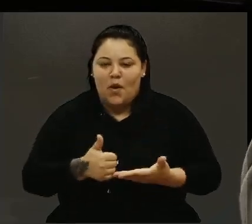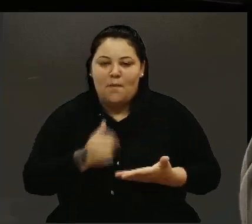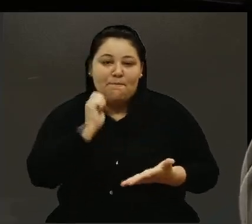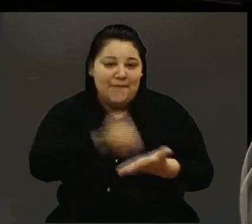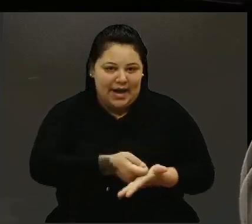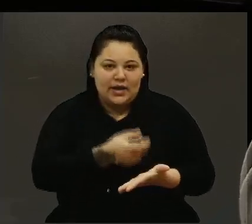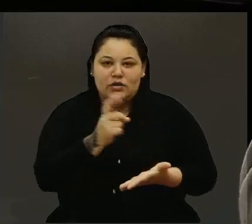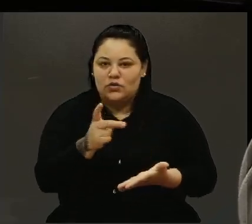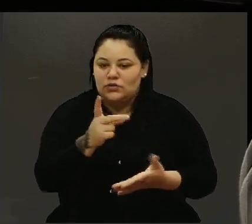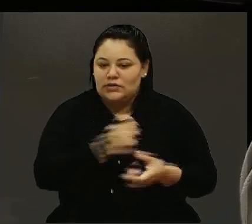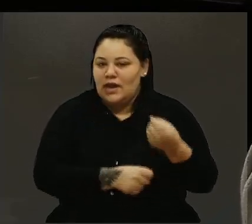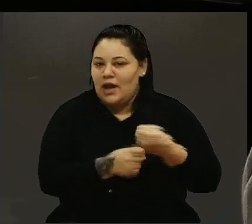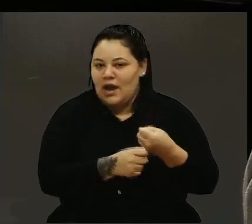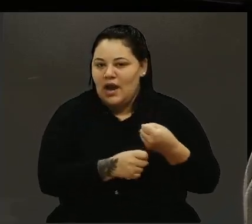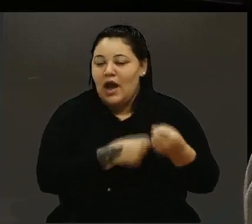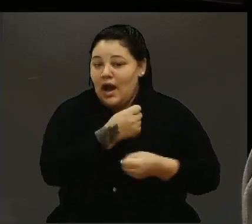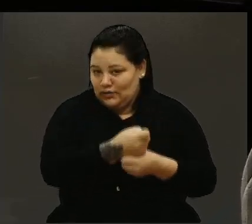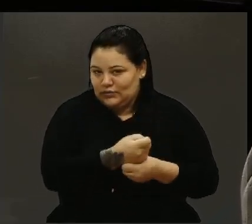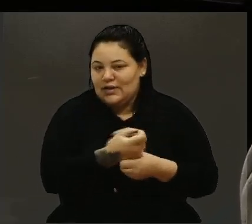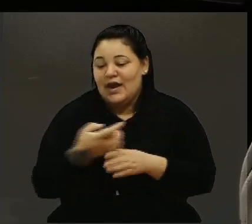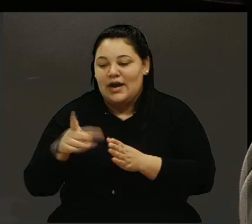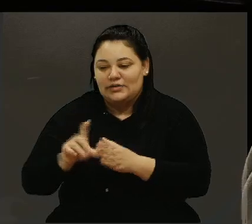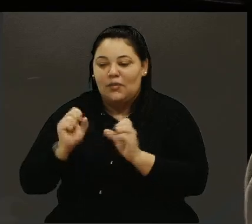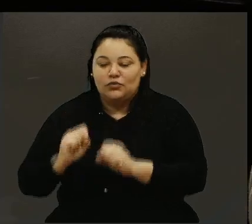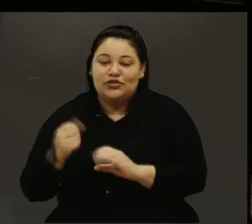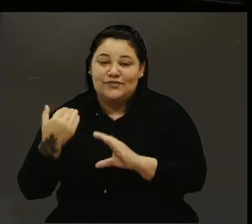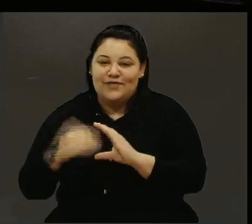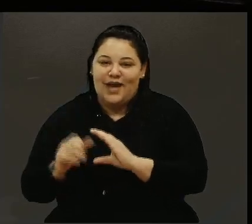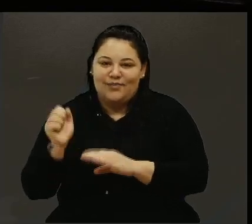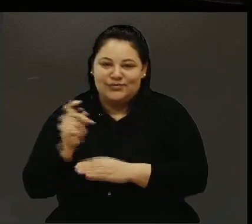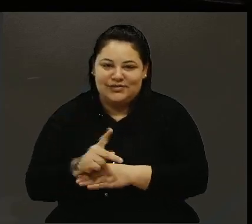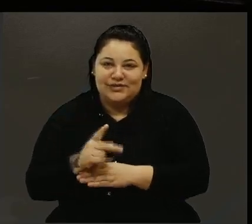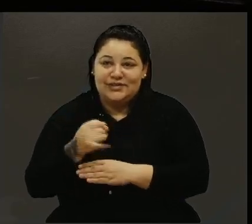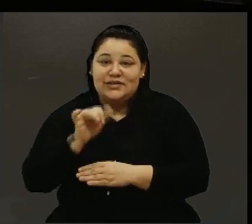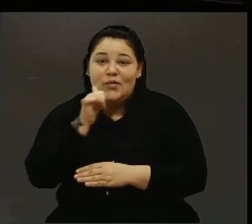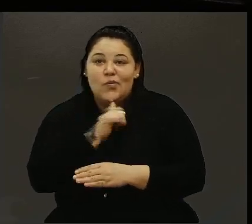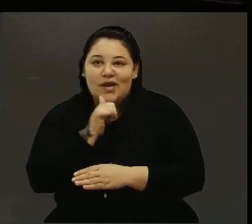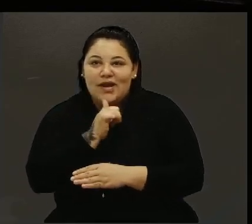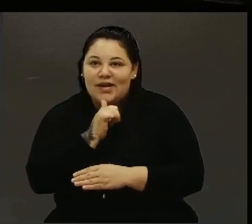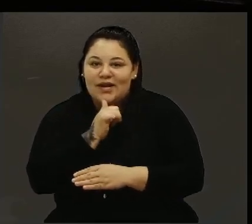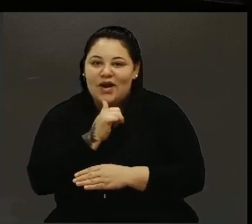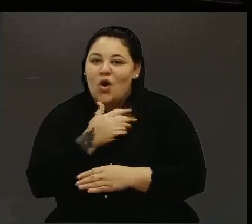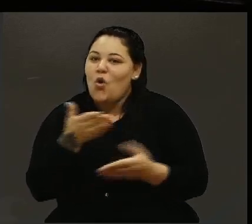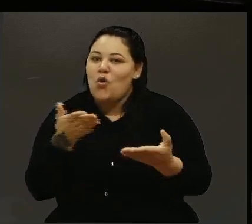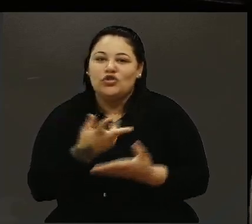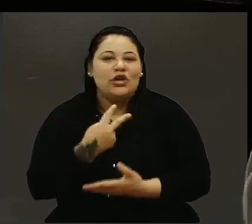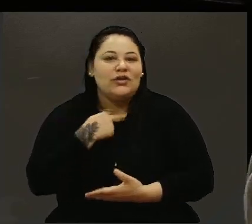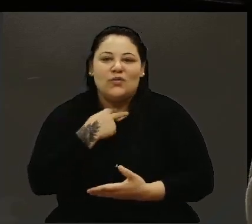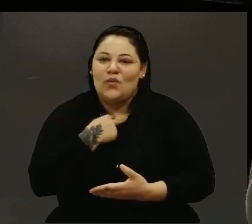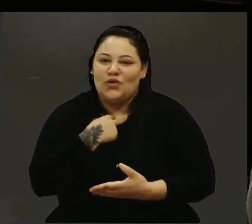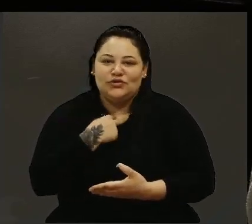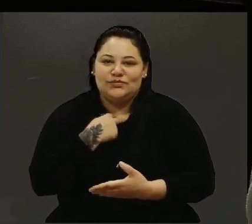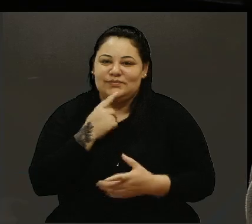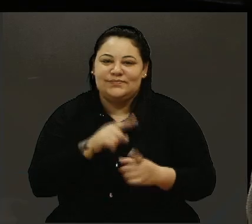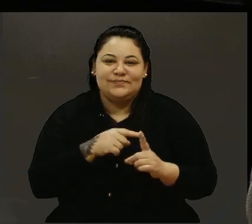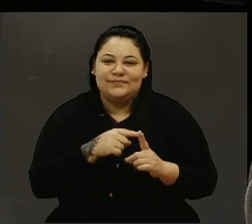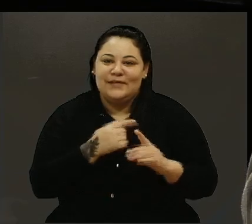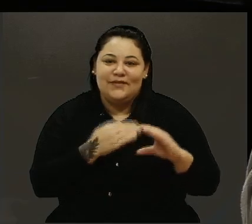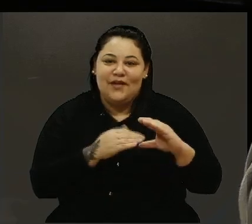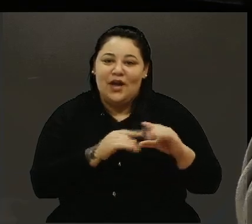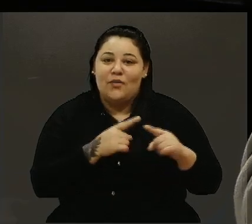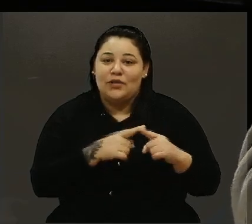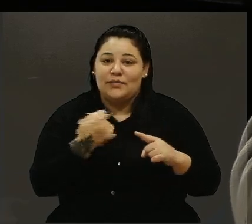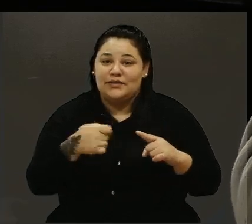exemplo. Anteriormente, ela poderia encaminhar a aposentadoria, se fosse mulher. Hoje, ela não poderia mais encaminhar a aposentadoria, então, necessariamente, precisa